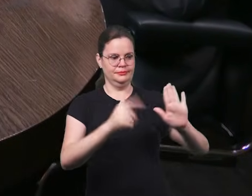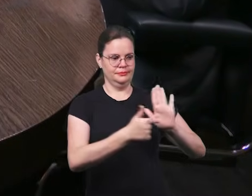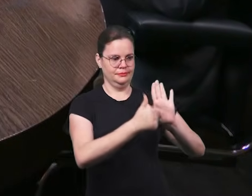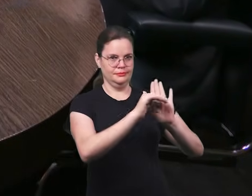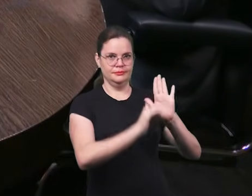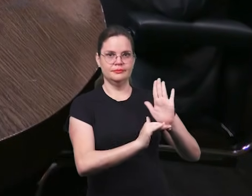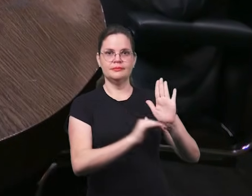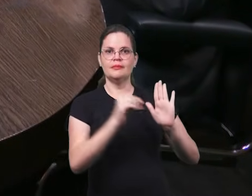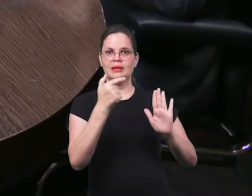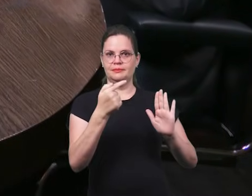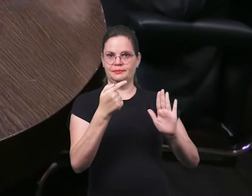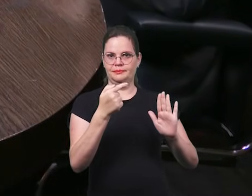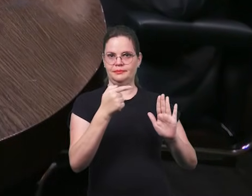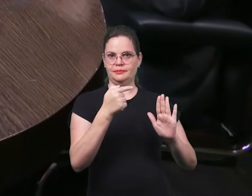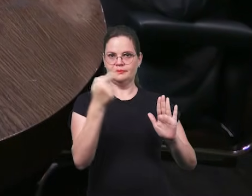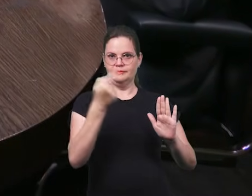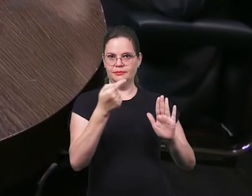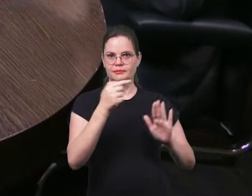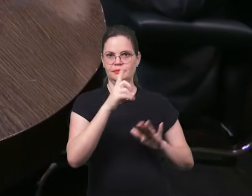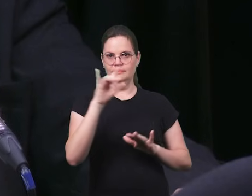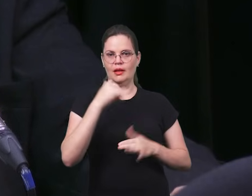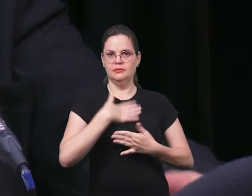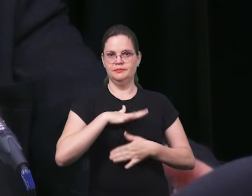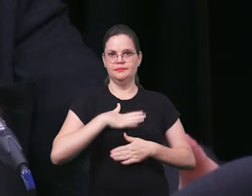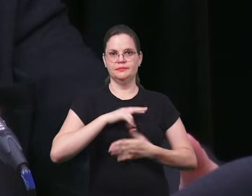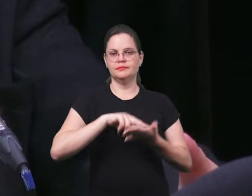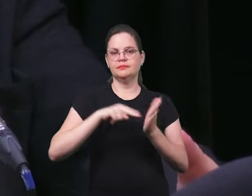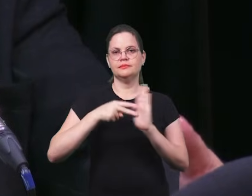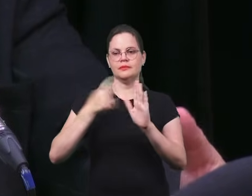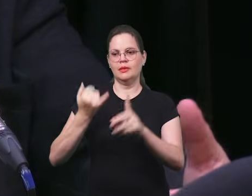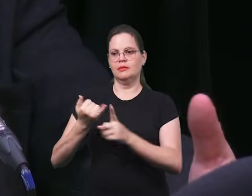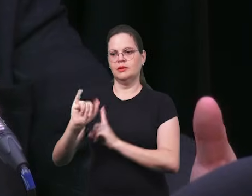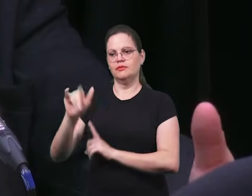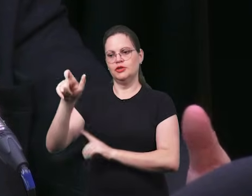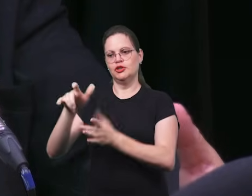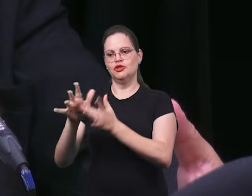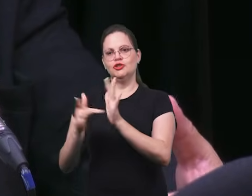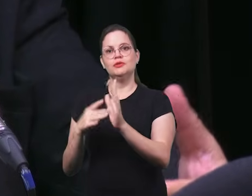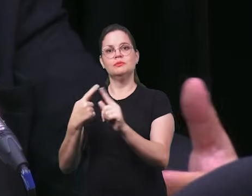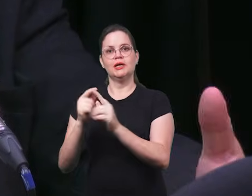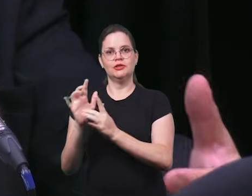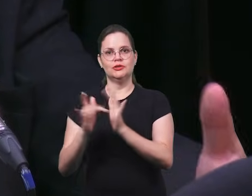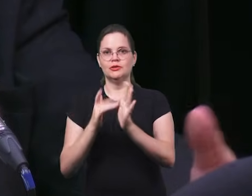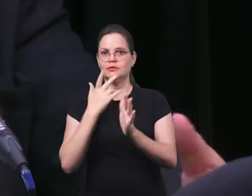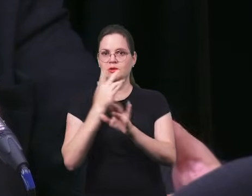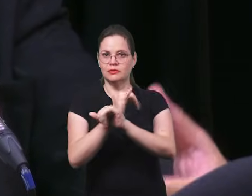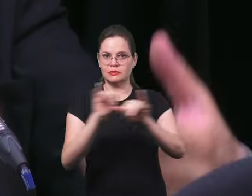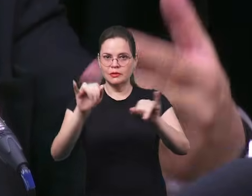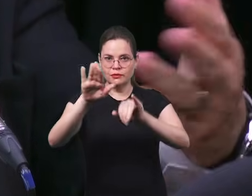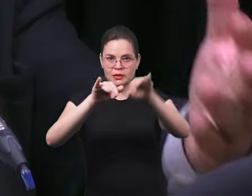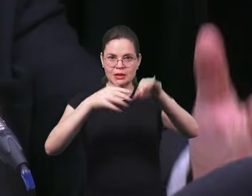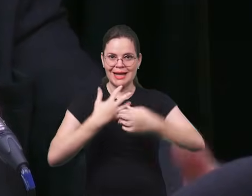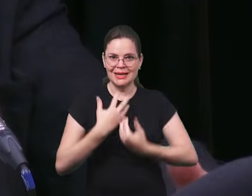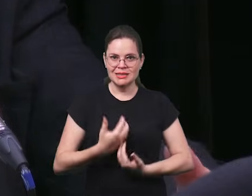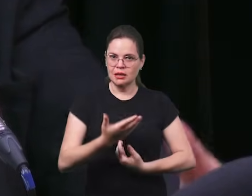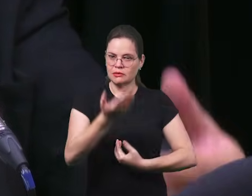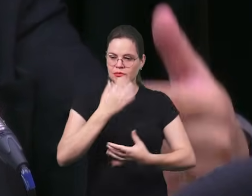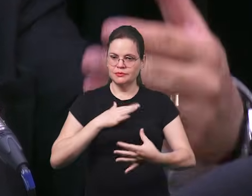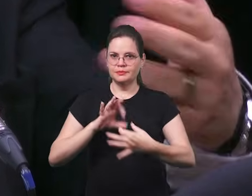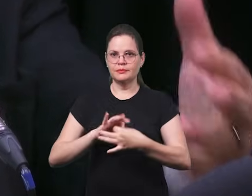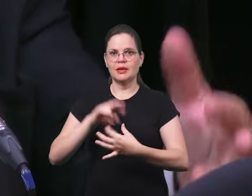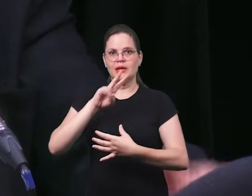já para o Senhor Jesus, que é o nosso descanso. Isso. É por isso que Jesus fala: vinde a mim, todos estáis cansados, e